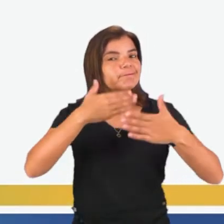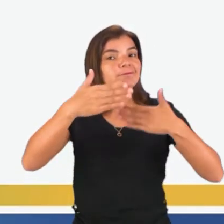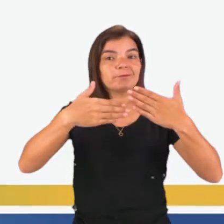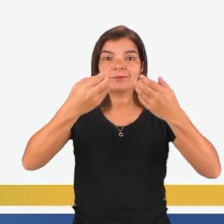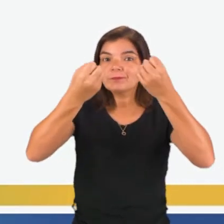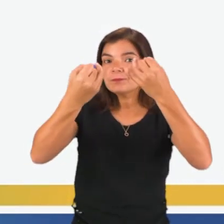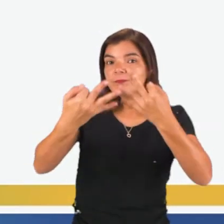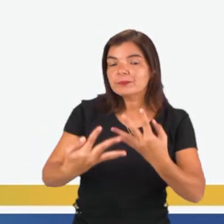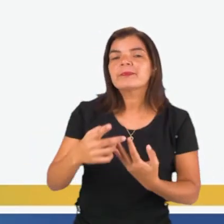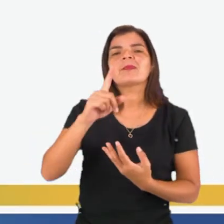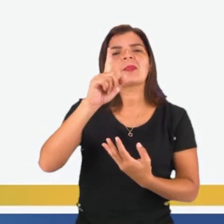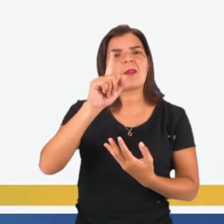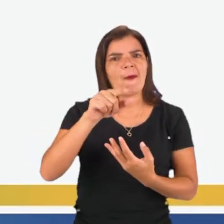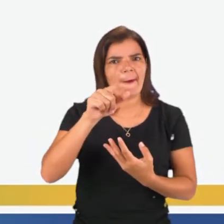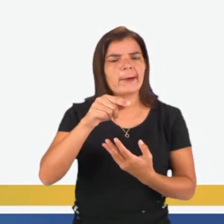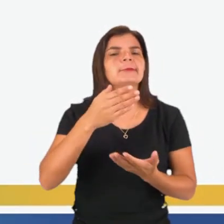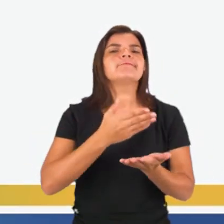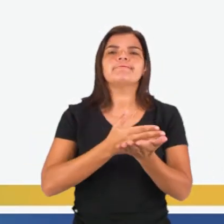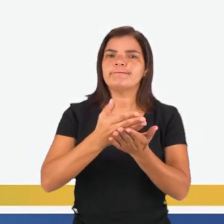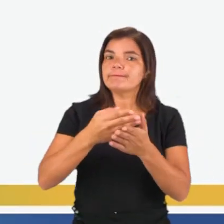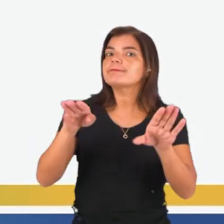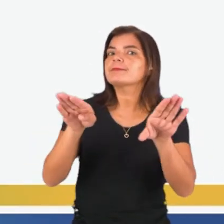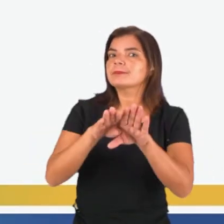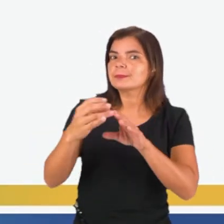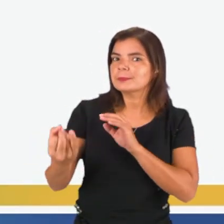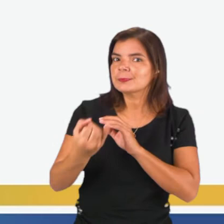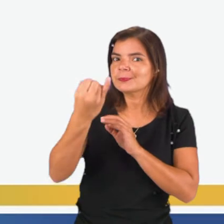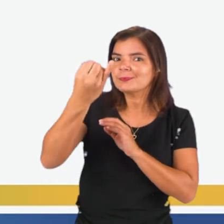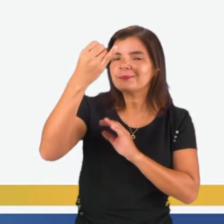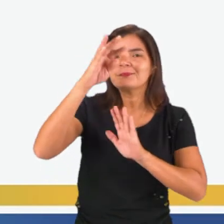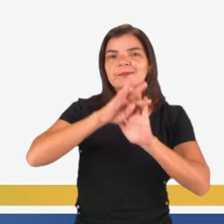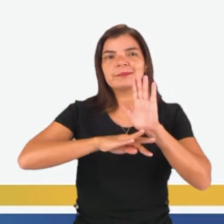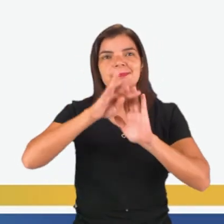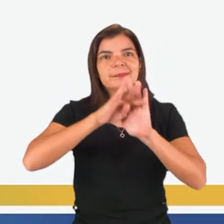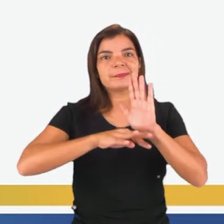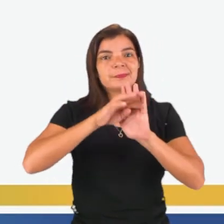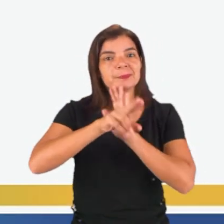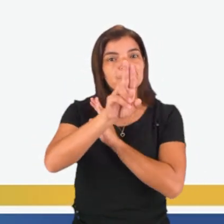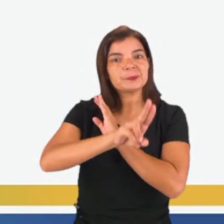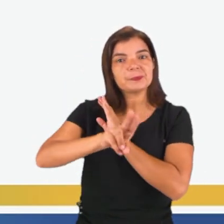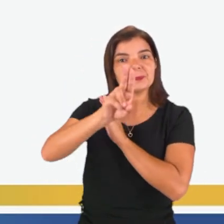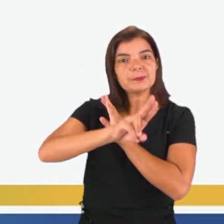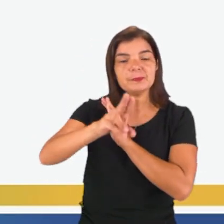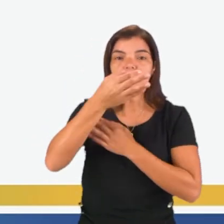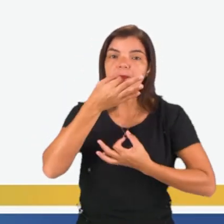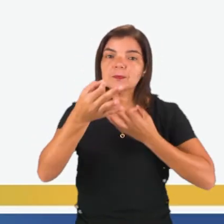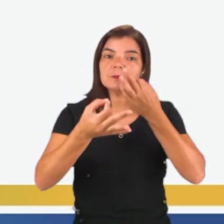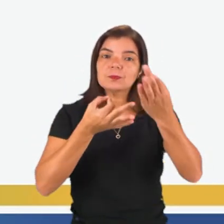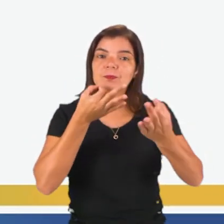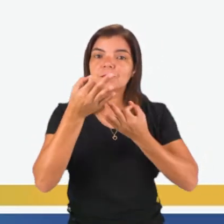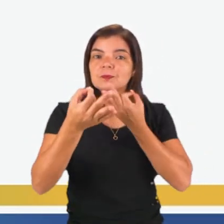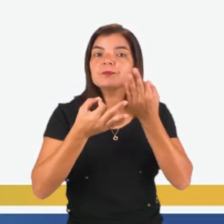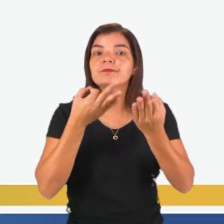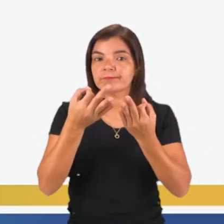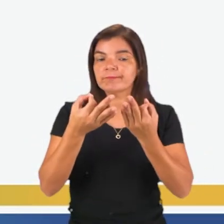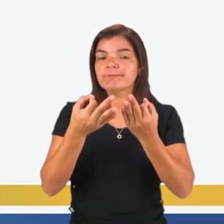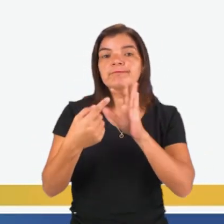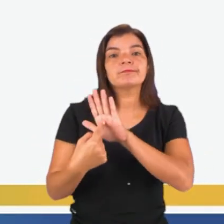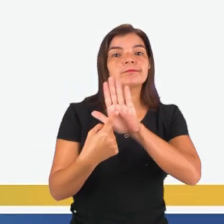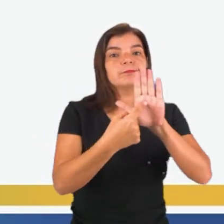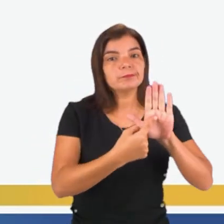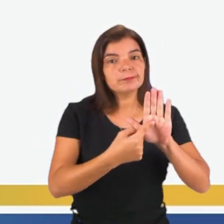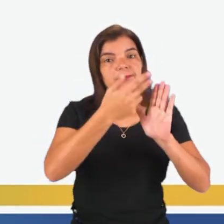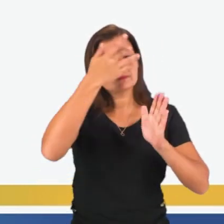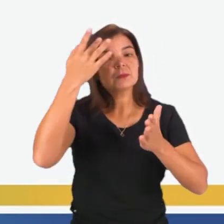Desenvolvimento. Essa é uma das partes mais importantes do texto, em que utilizamos a argumentação para